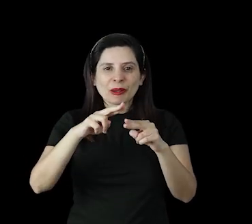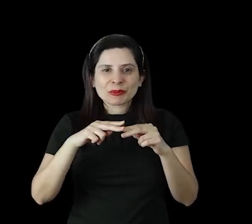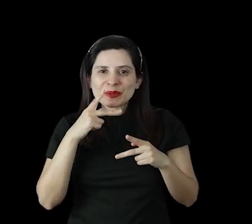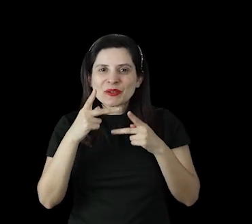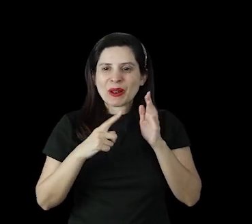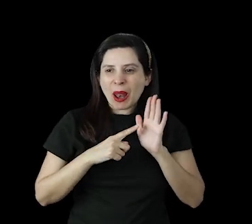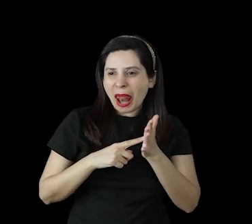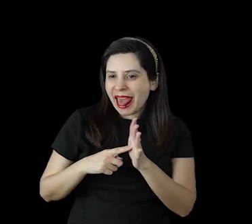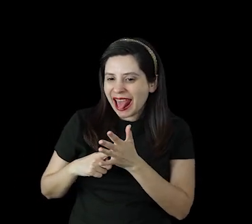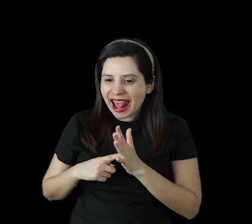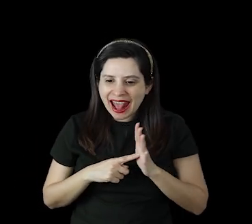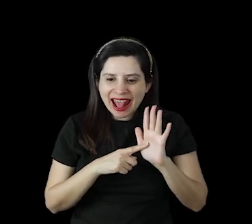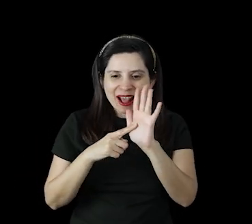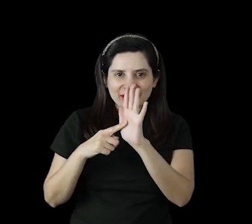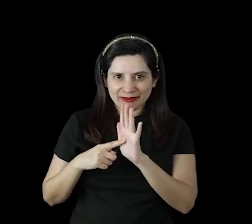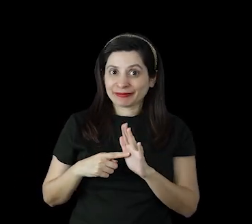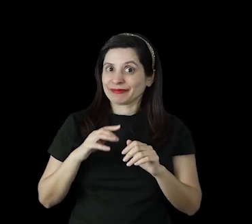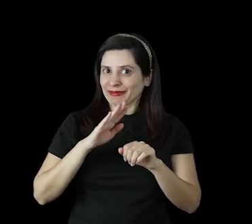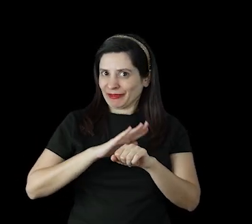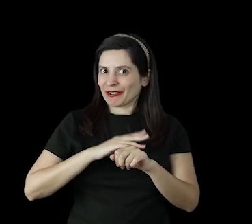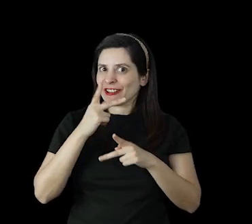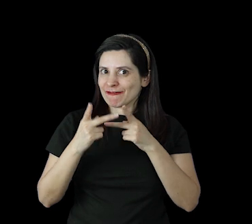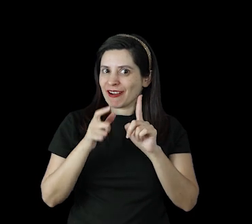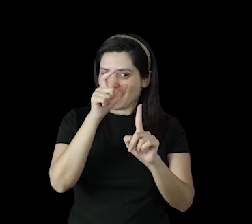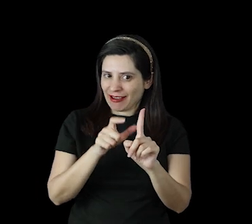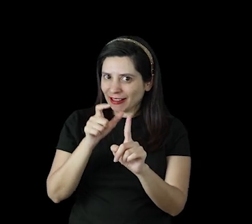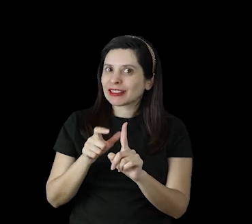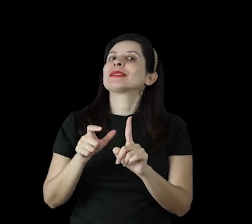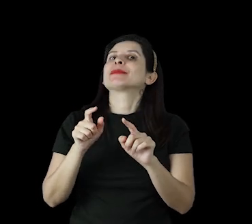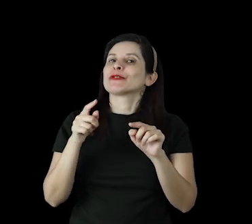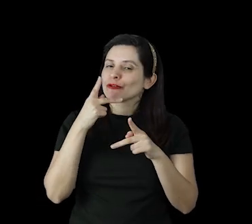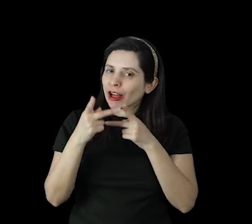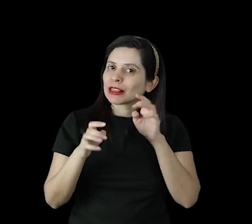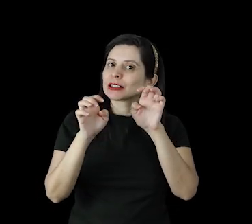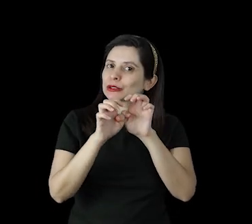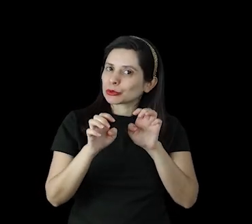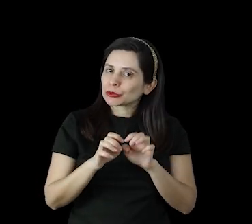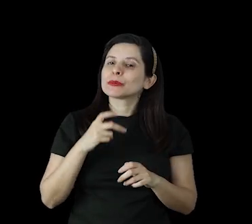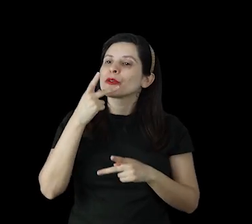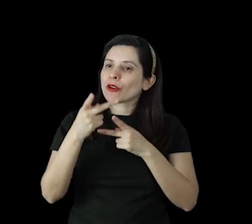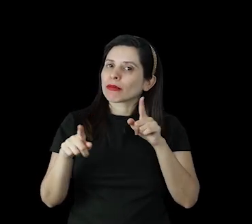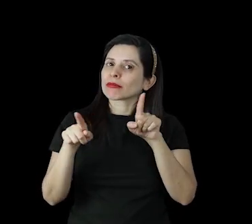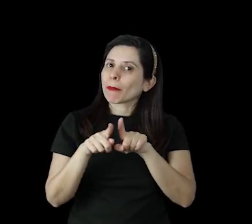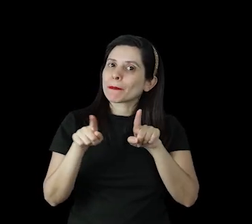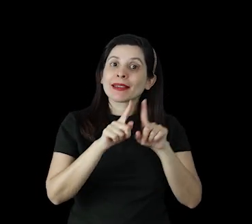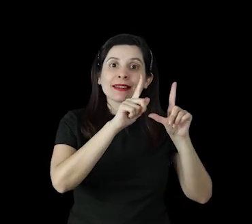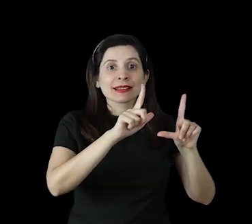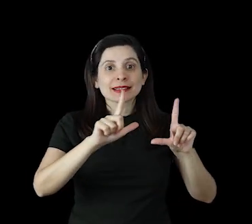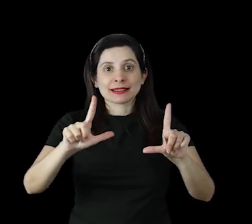embora a gente esteja falando de personagem, a gente está falando de estrutura e a gente já está falando de cena, né,